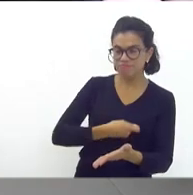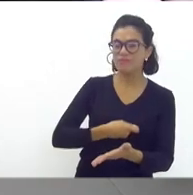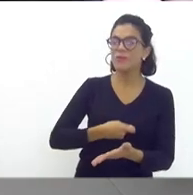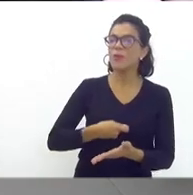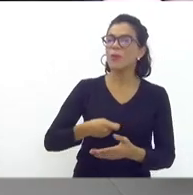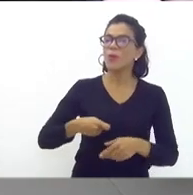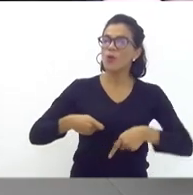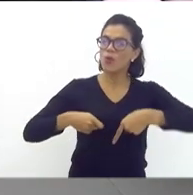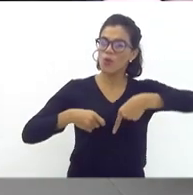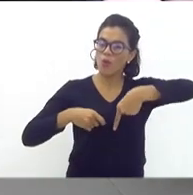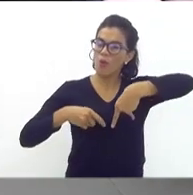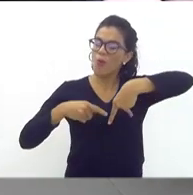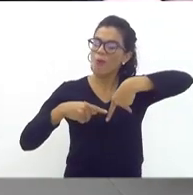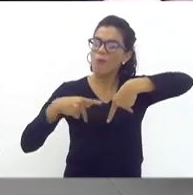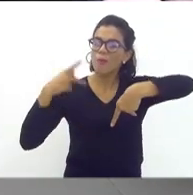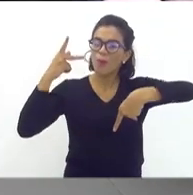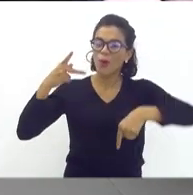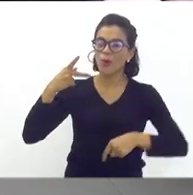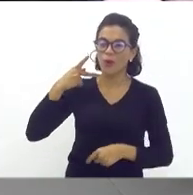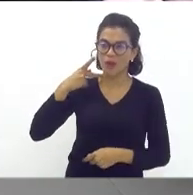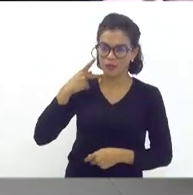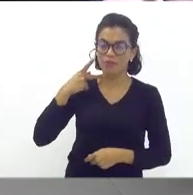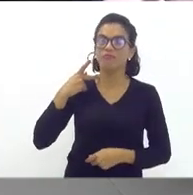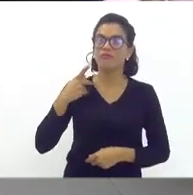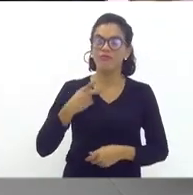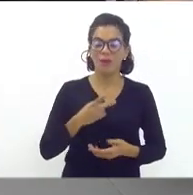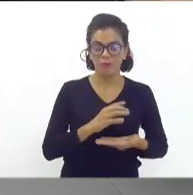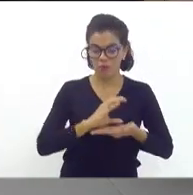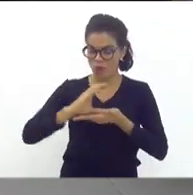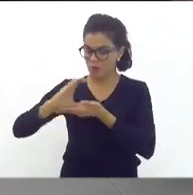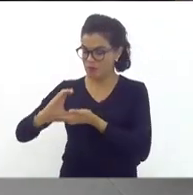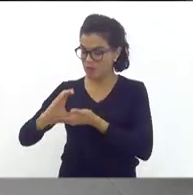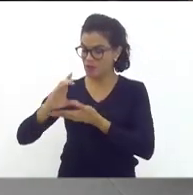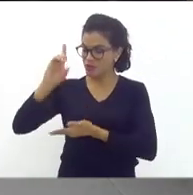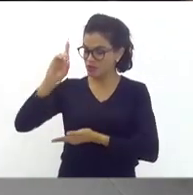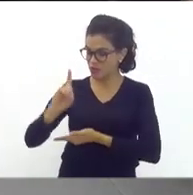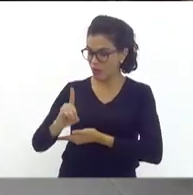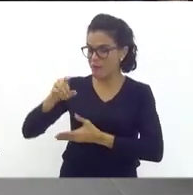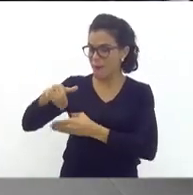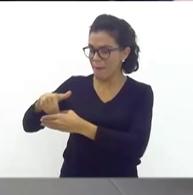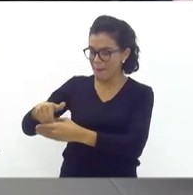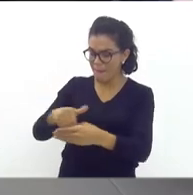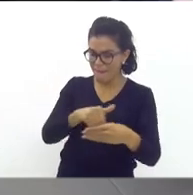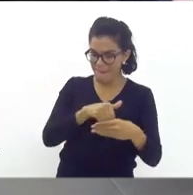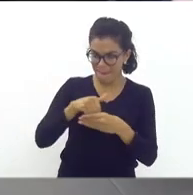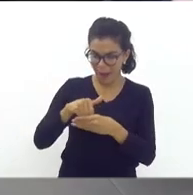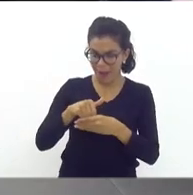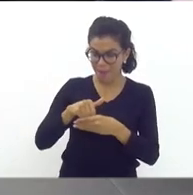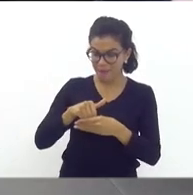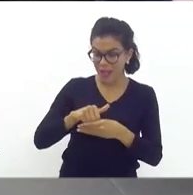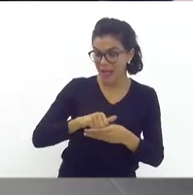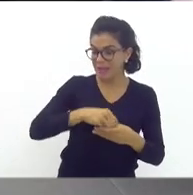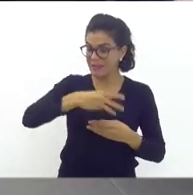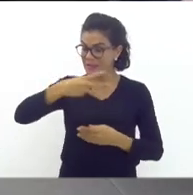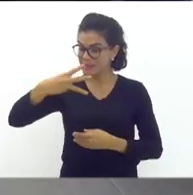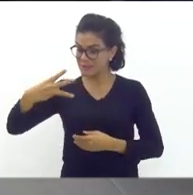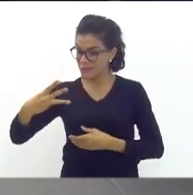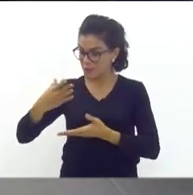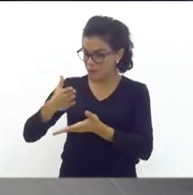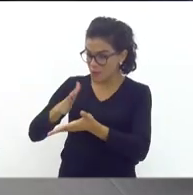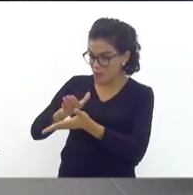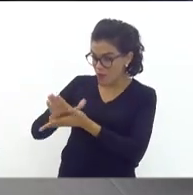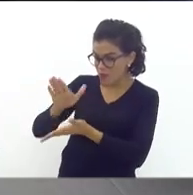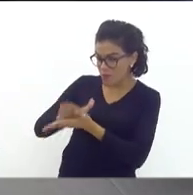Procuradores do Estado e após Ela vai para o conselho diretor para uma votação após a publicação